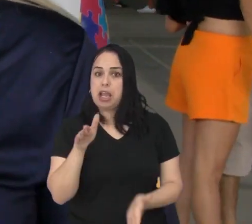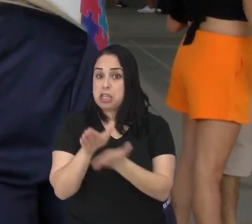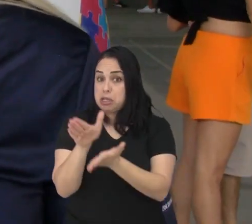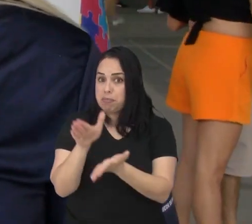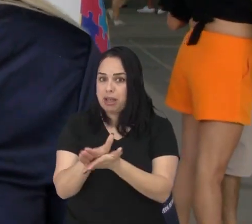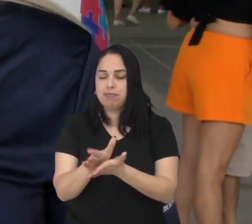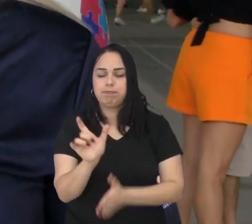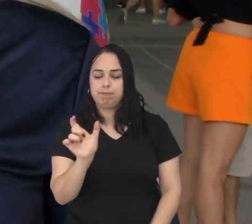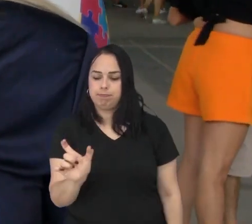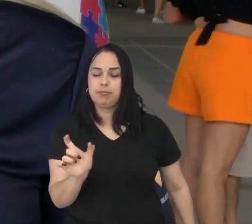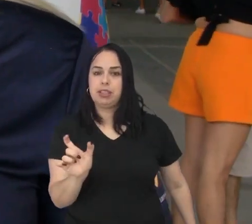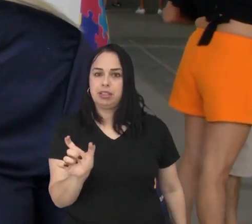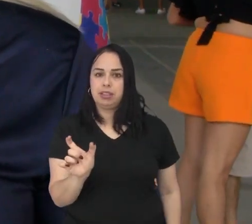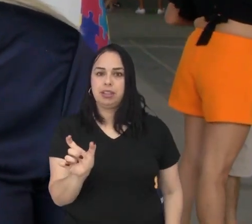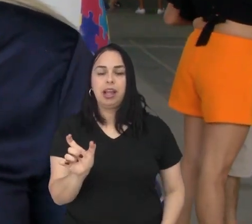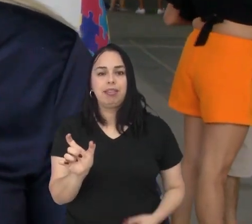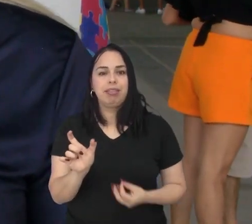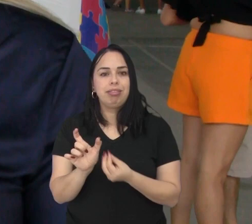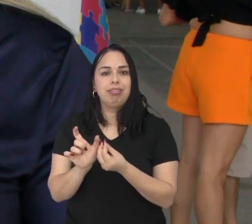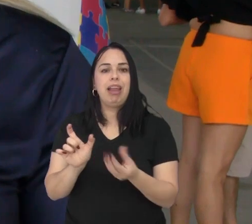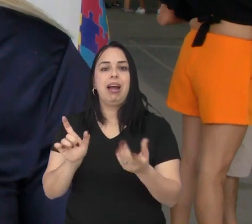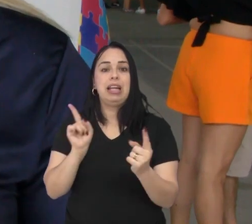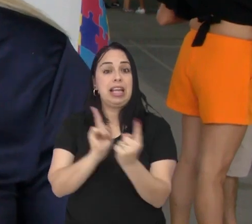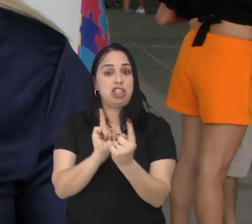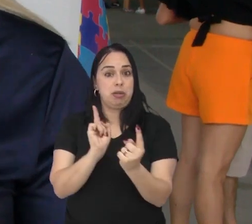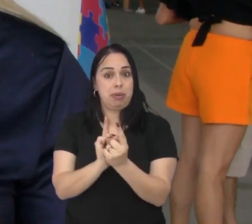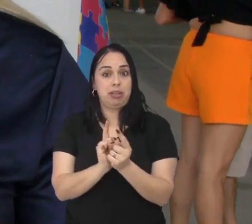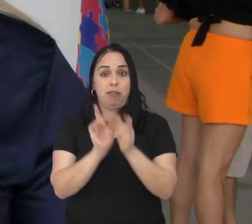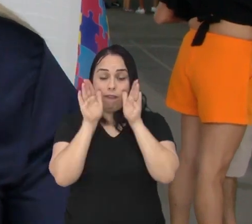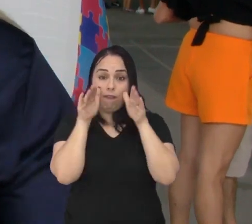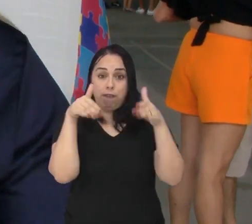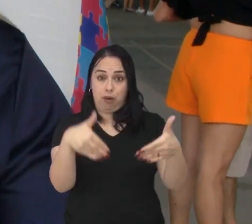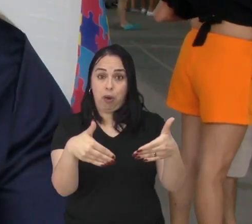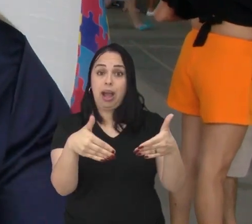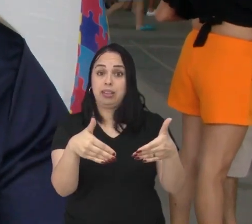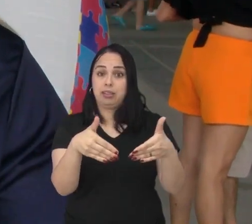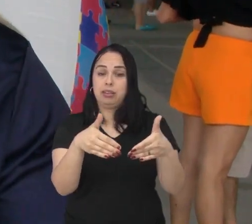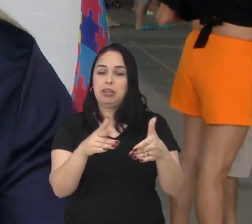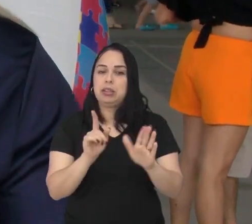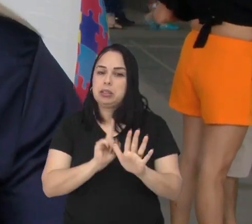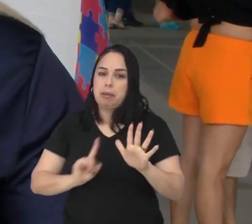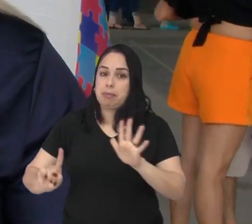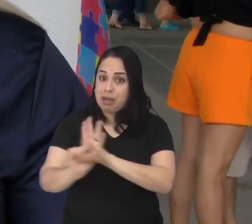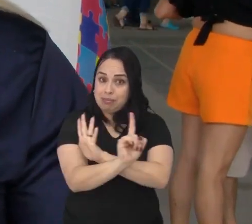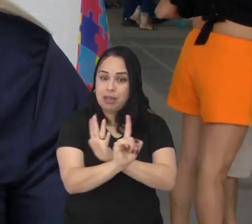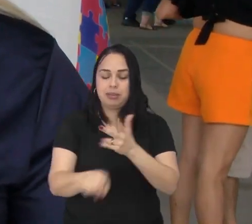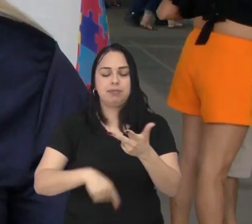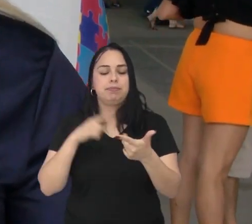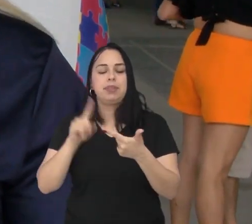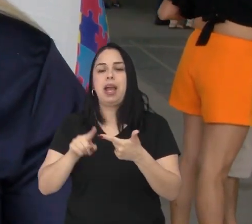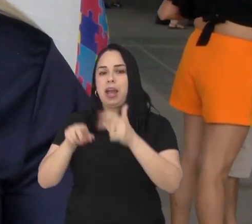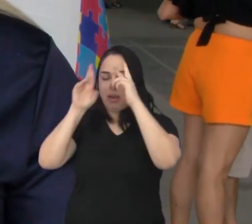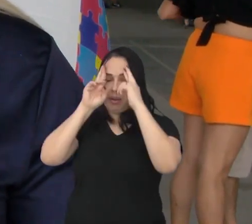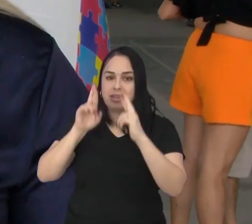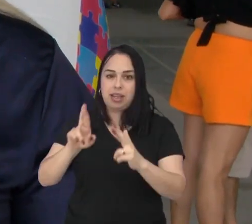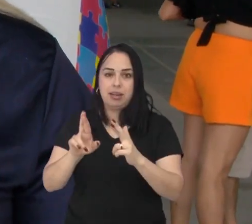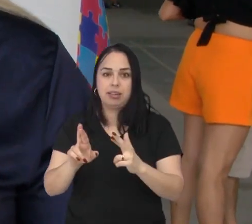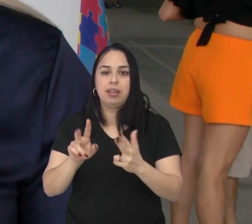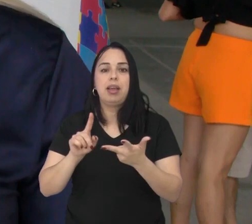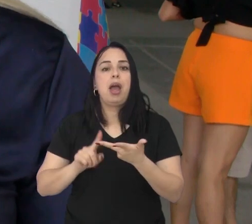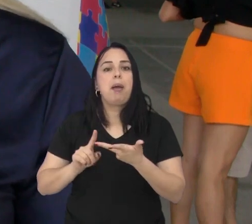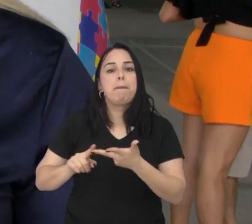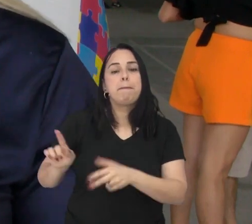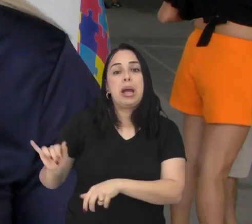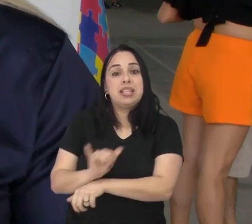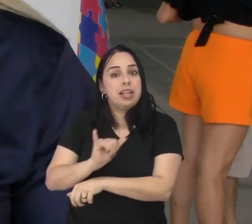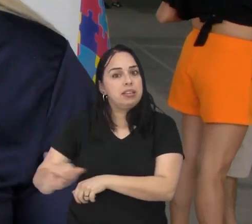carteirinhas emitidas. É uma carteirinha que dá além de garantir o atendimento para as pessoas, o atendimento prioritário, garantir o respeito,